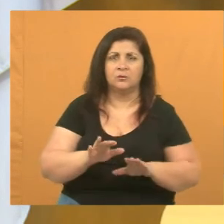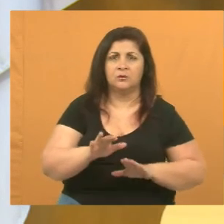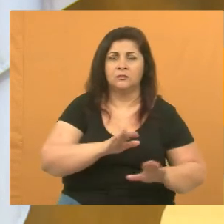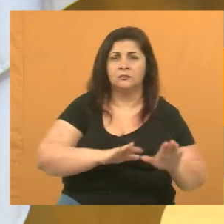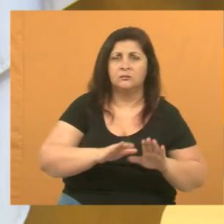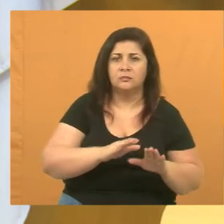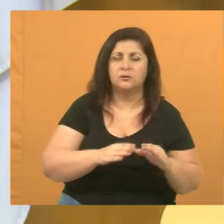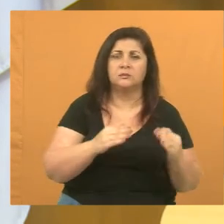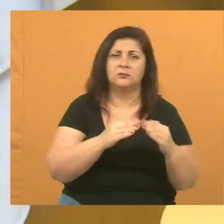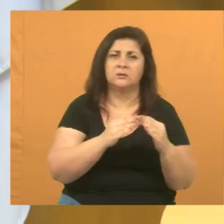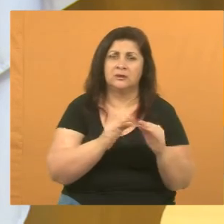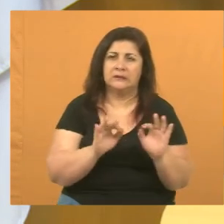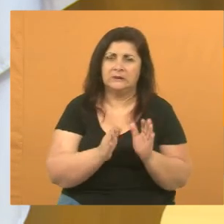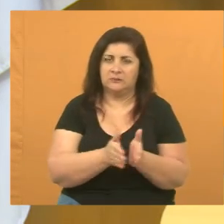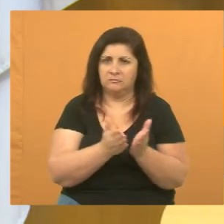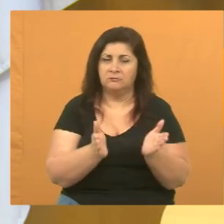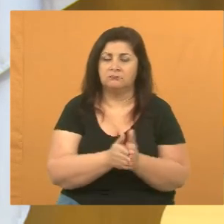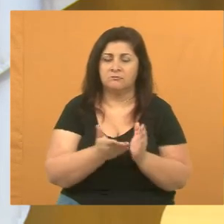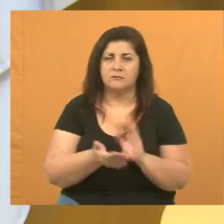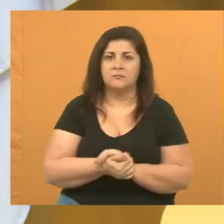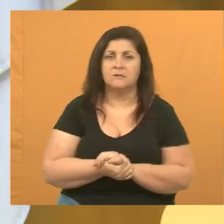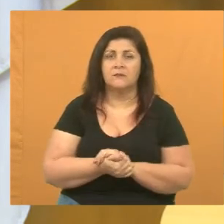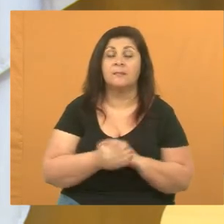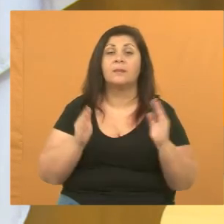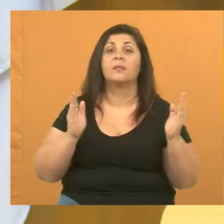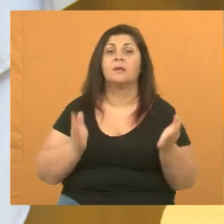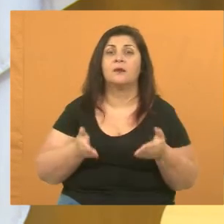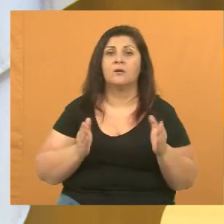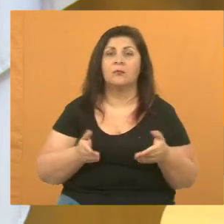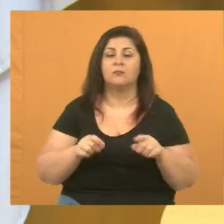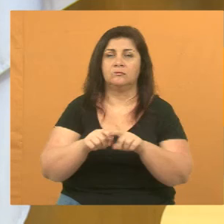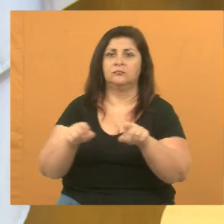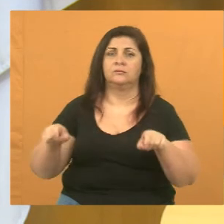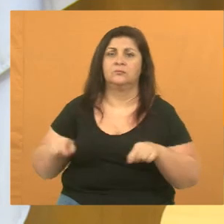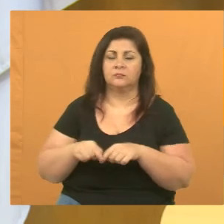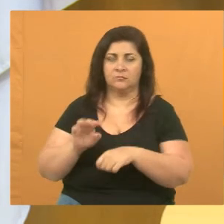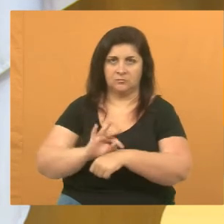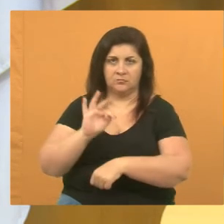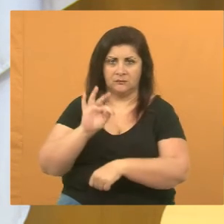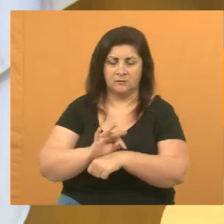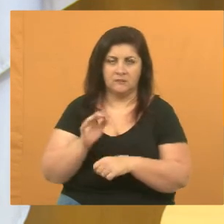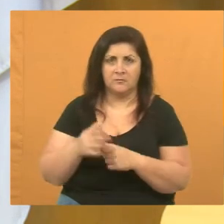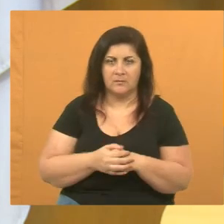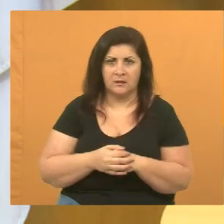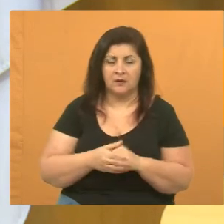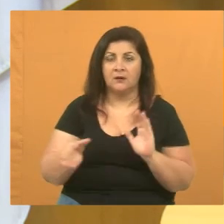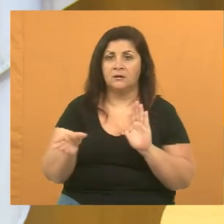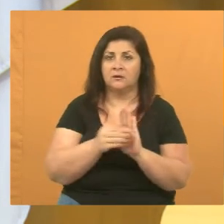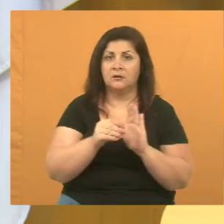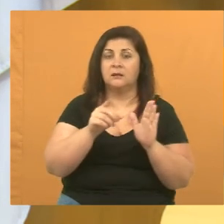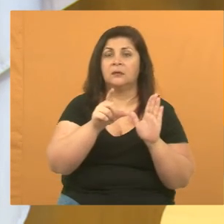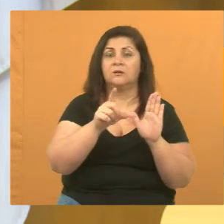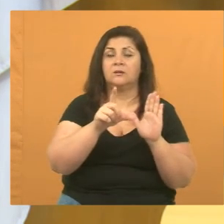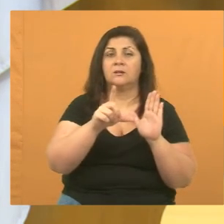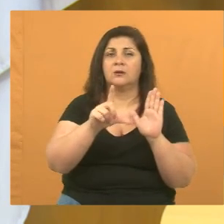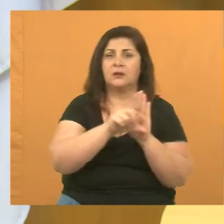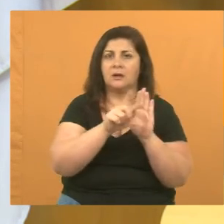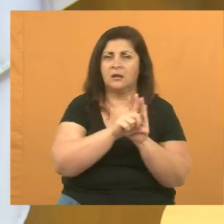moradias econômicas. Atualmente, o escritório técnico está previsto na Lei Municipal número